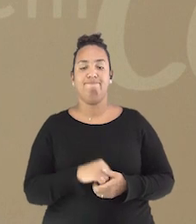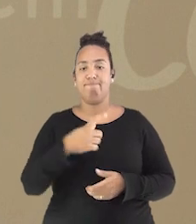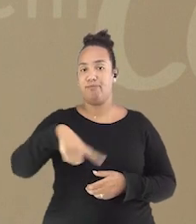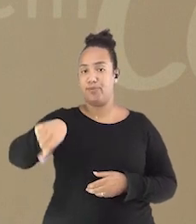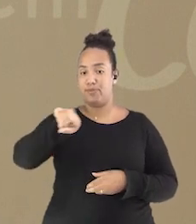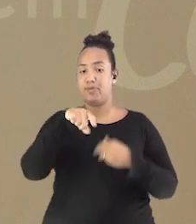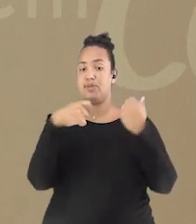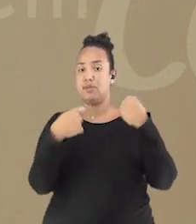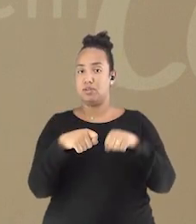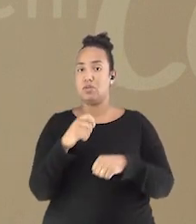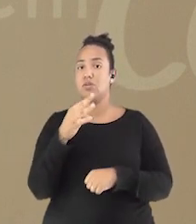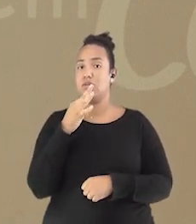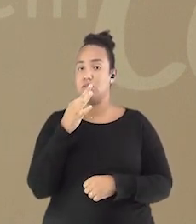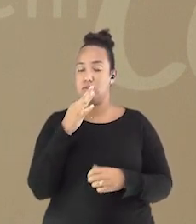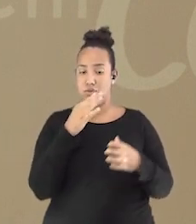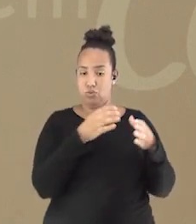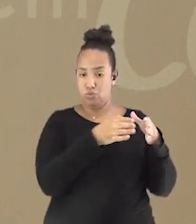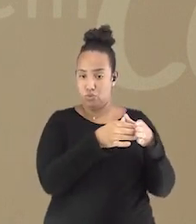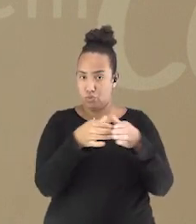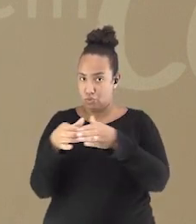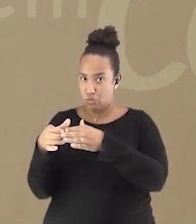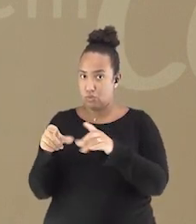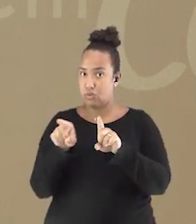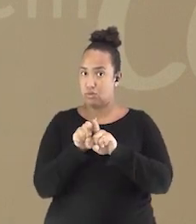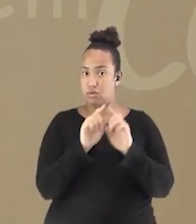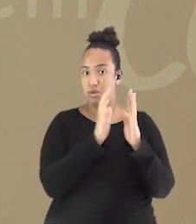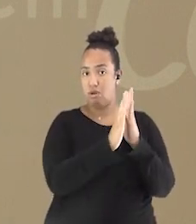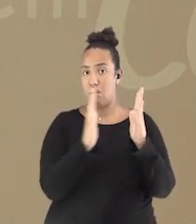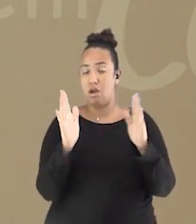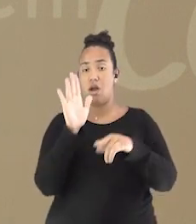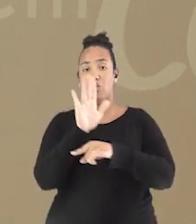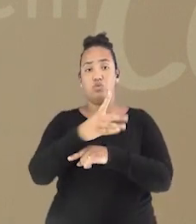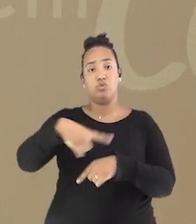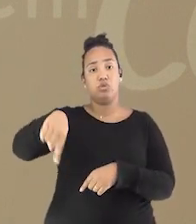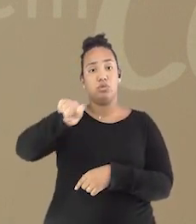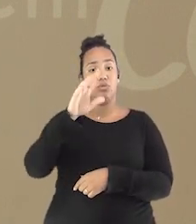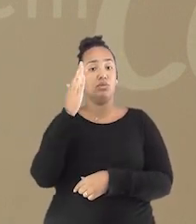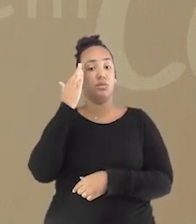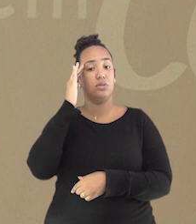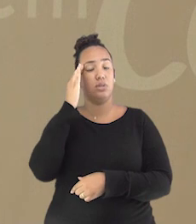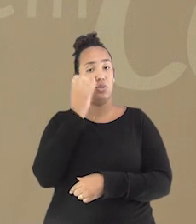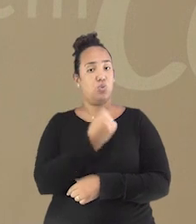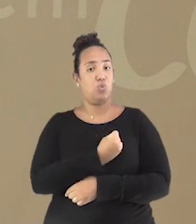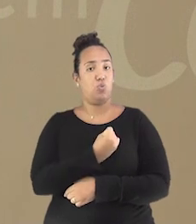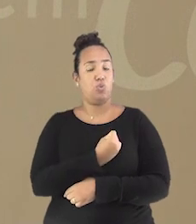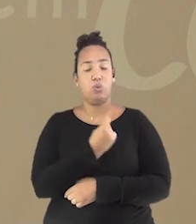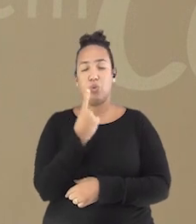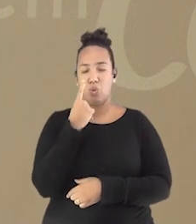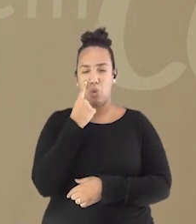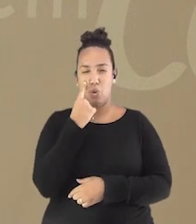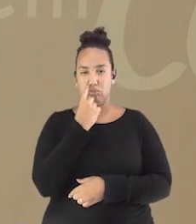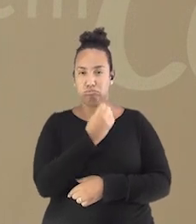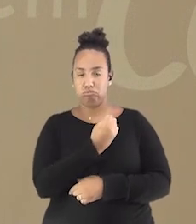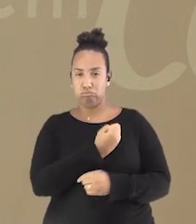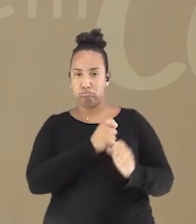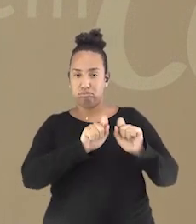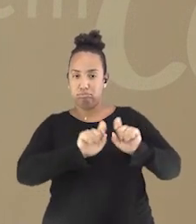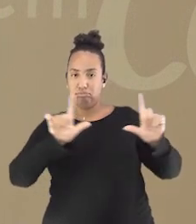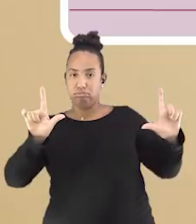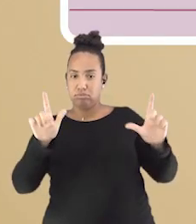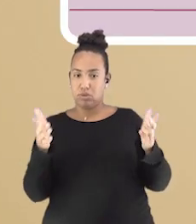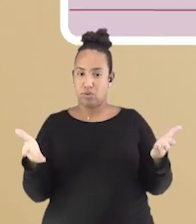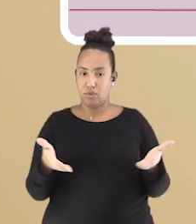de um número ajuda a gente na hora da leitura. Quer ver só? Vamos observar esse número que aparece no